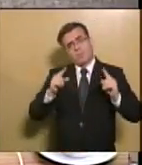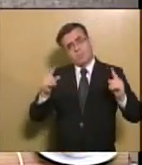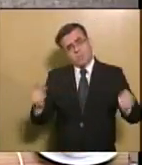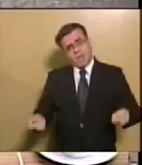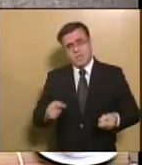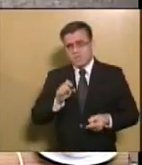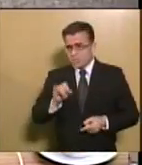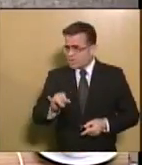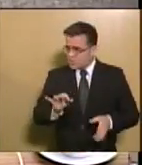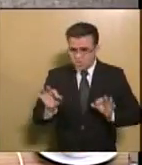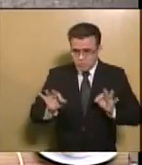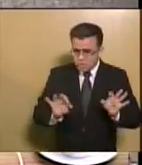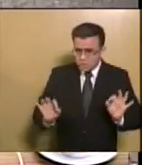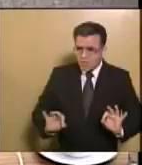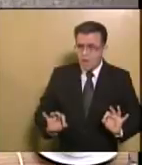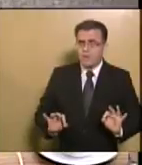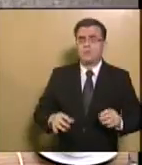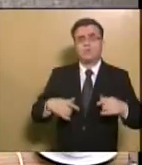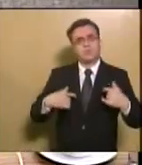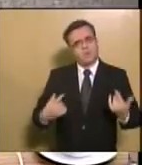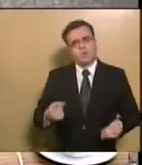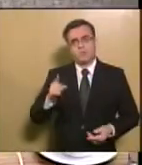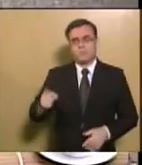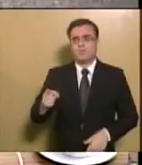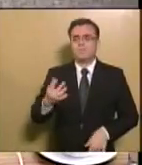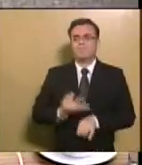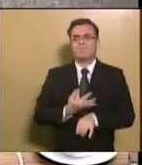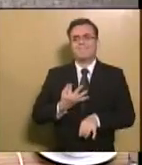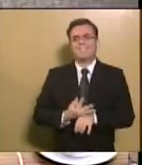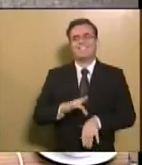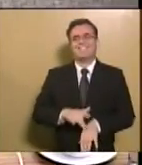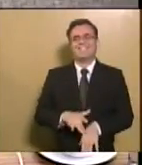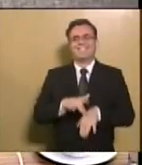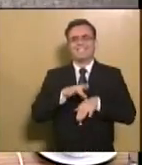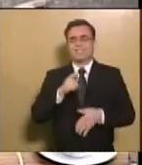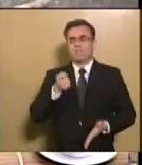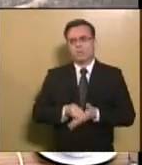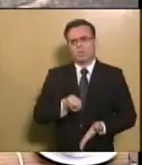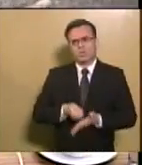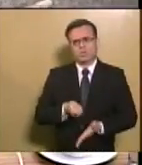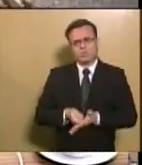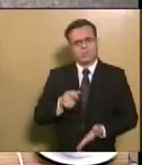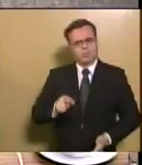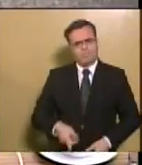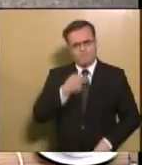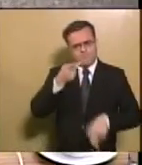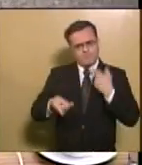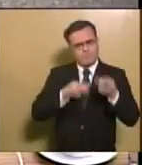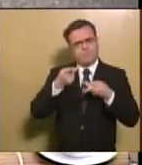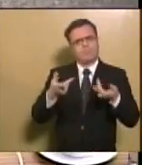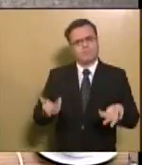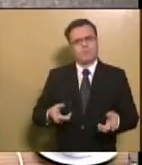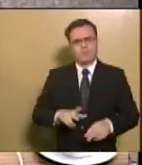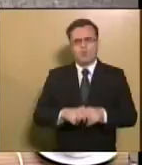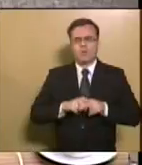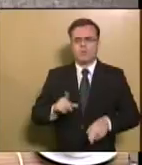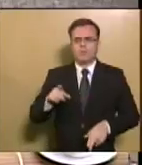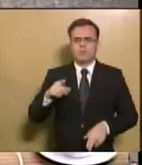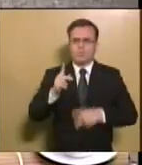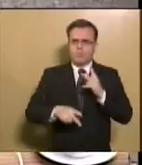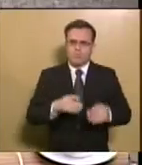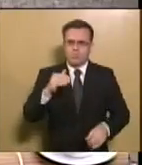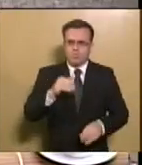não chega, vão ter que ouvir as nossas cobranças diariamente nessa casa, porque para isso fomos eleitos